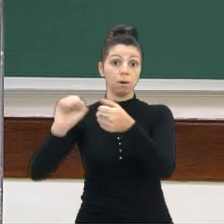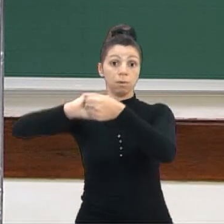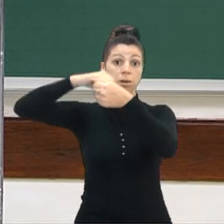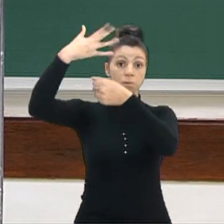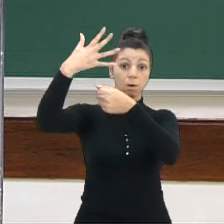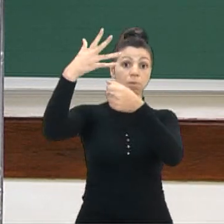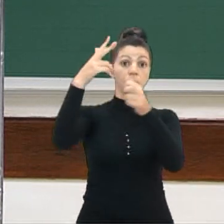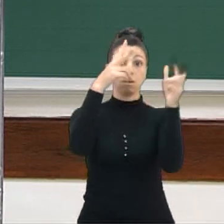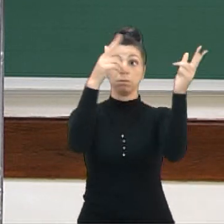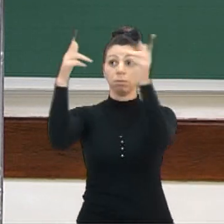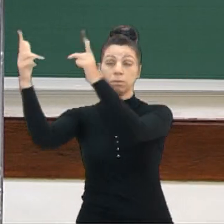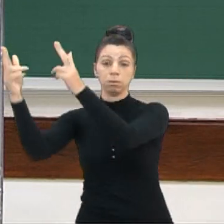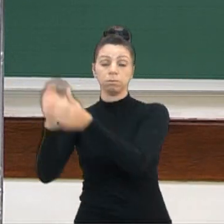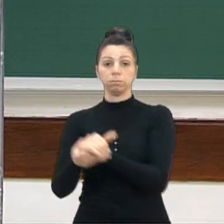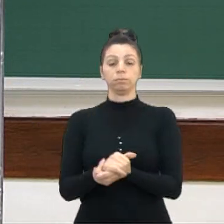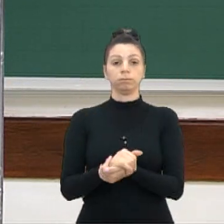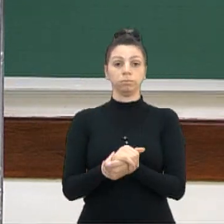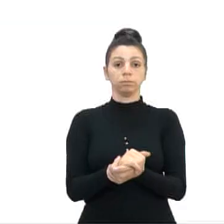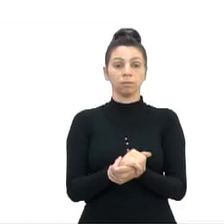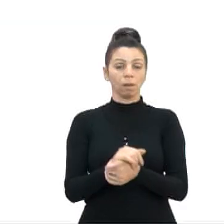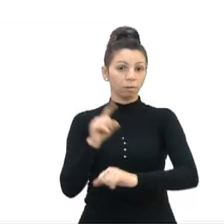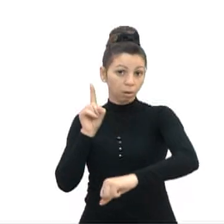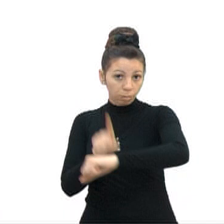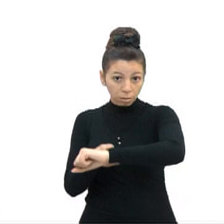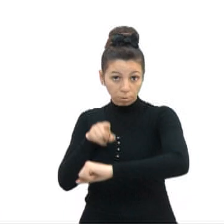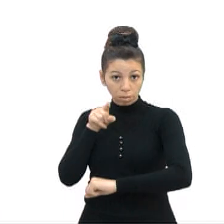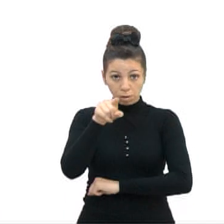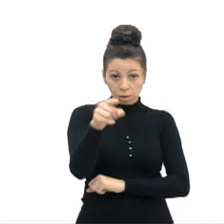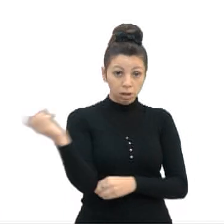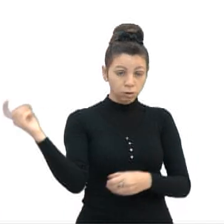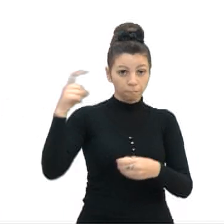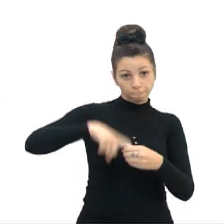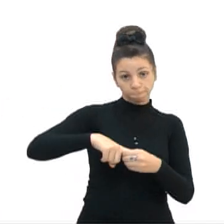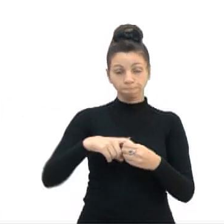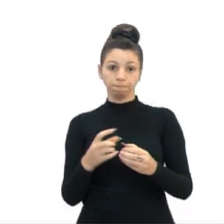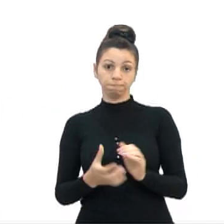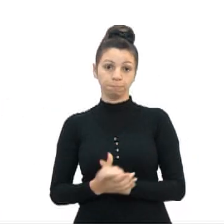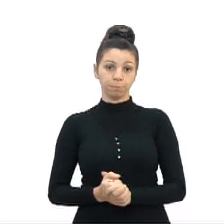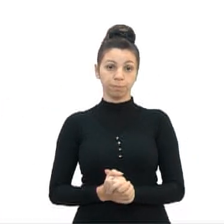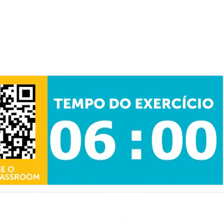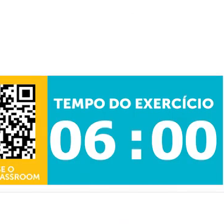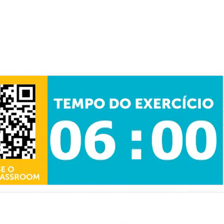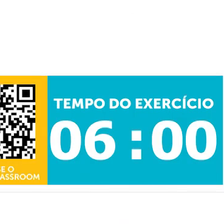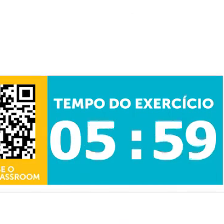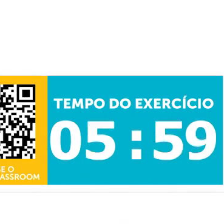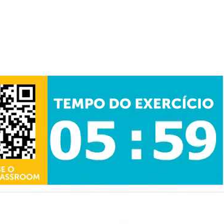só vou repetir a parte literal. Eu vou dar um tempo e já retornamos.